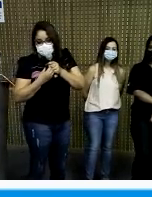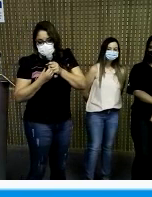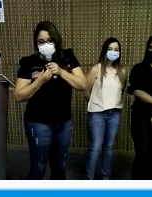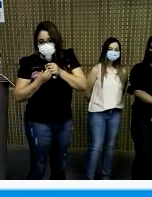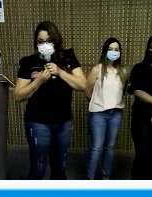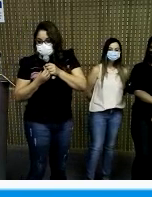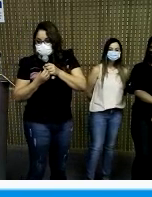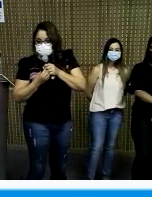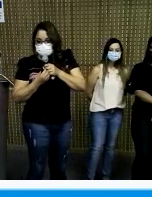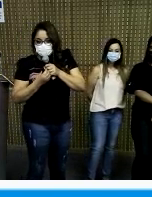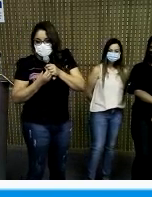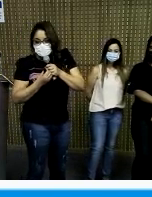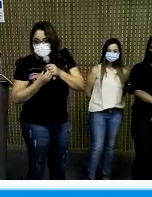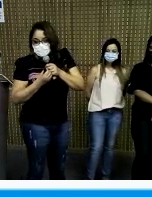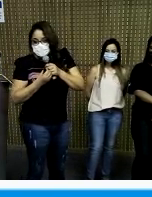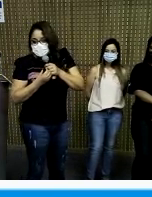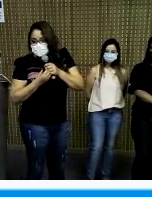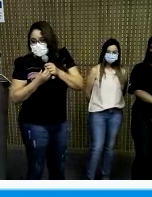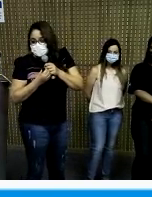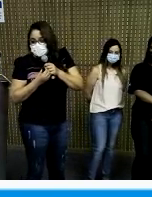melhorar bastante.